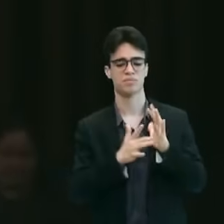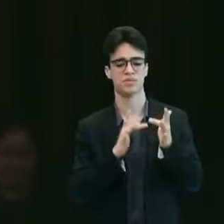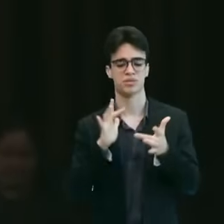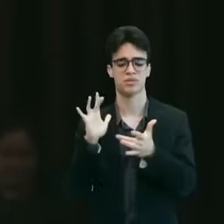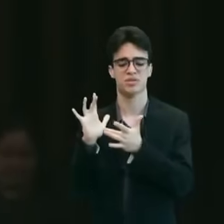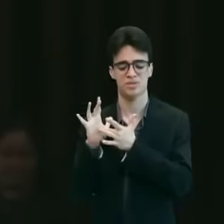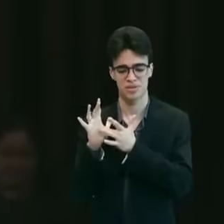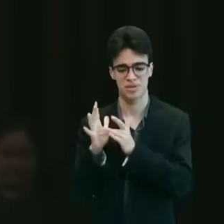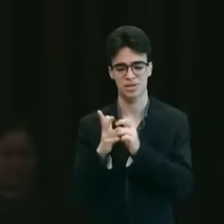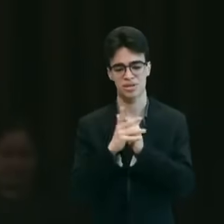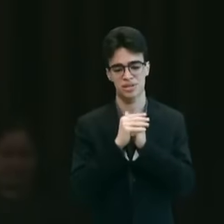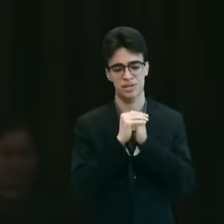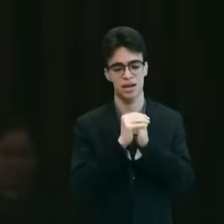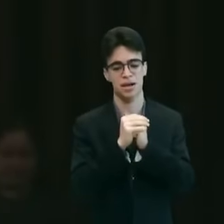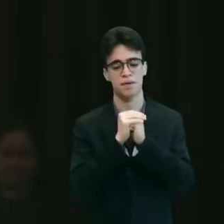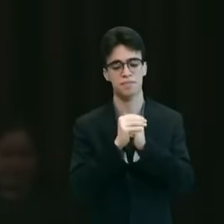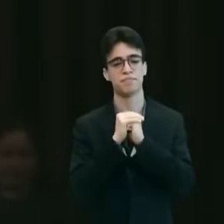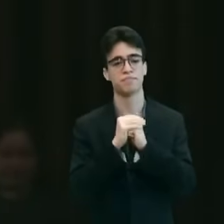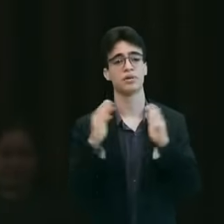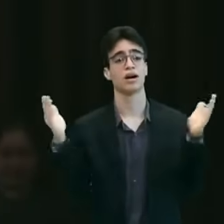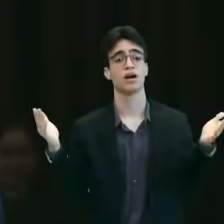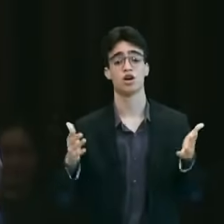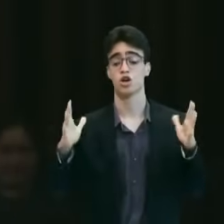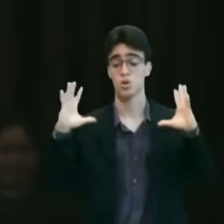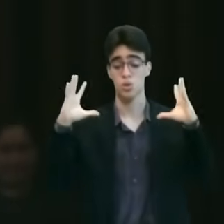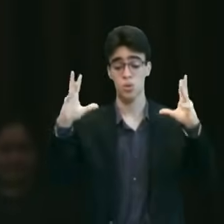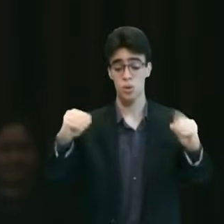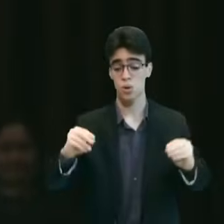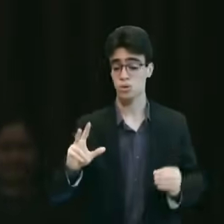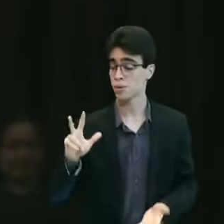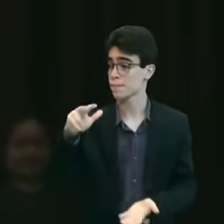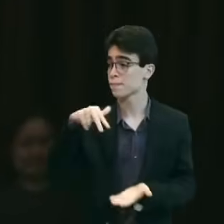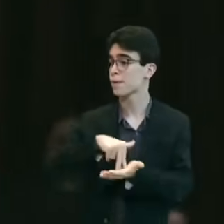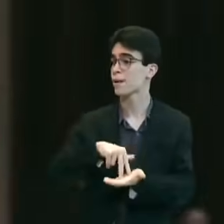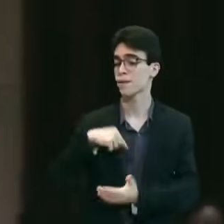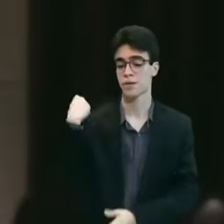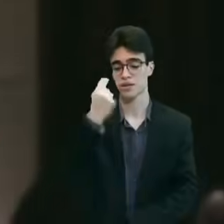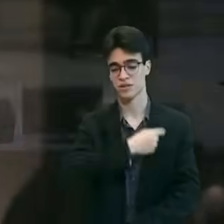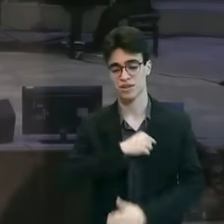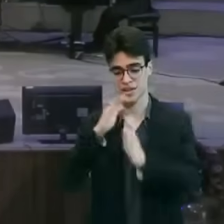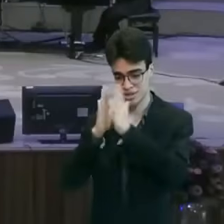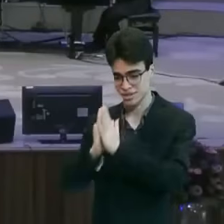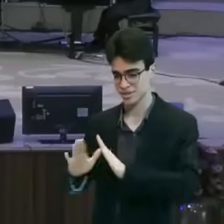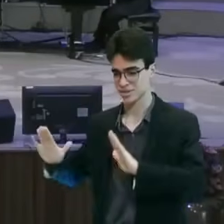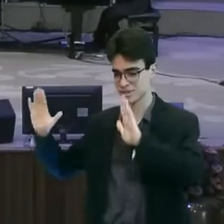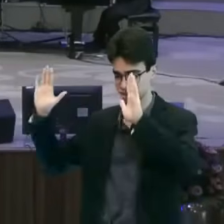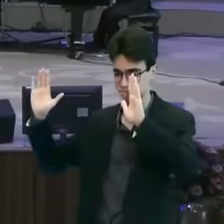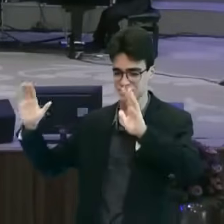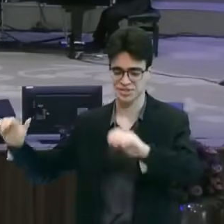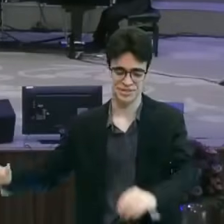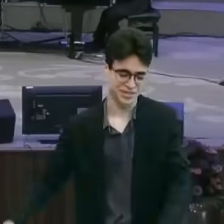Jesus, amém e amém. Agora todo o povo de Deus de pé, adoremos ao Senhor.